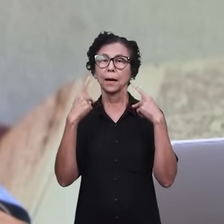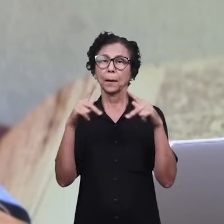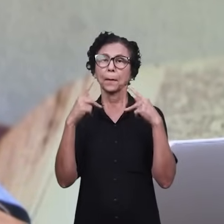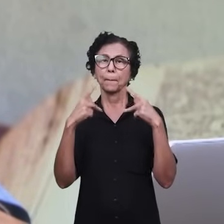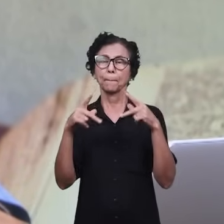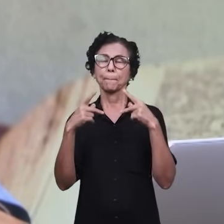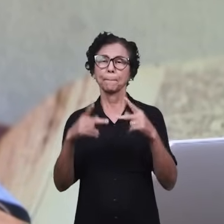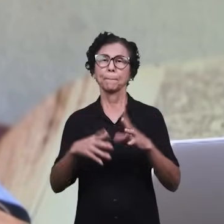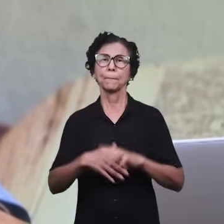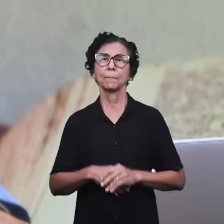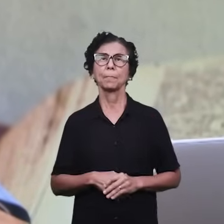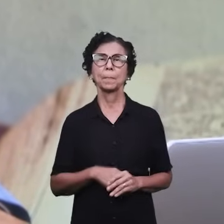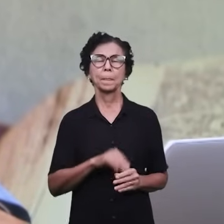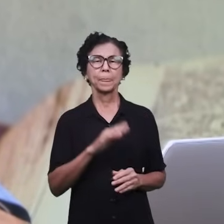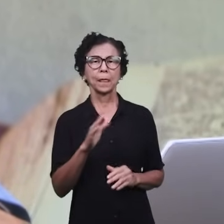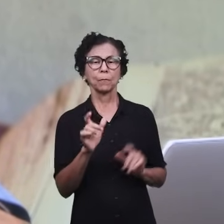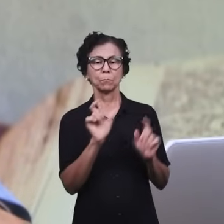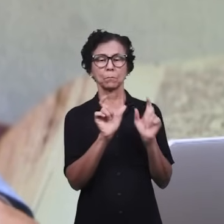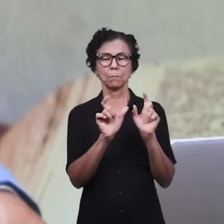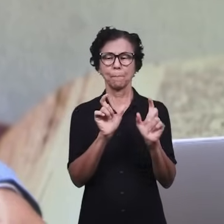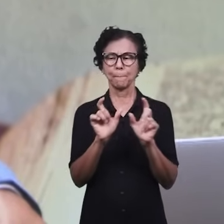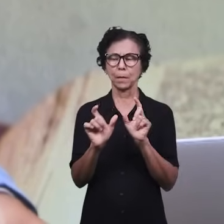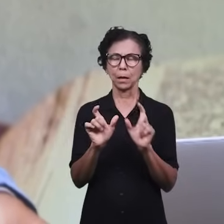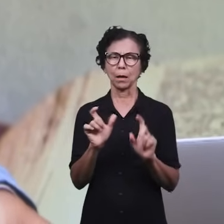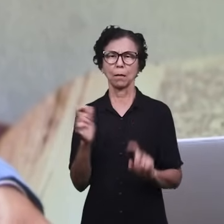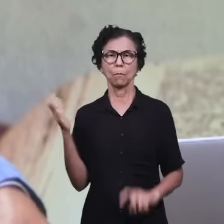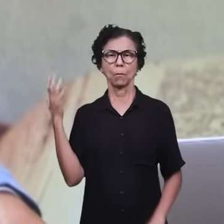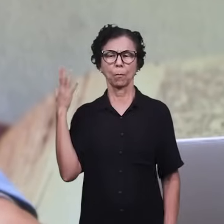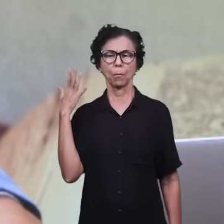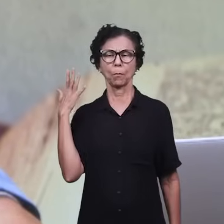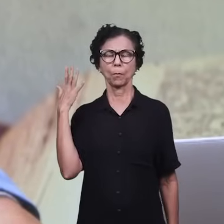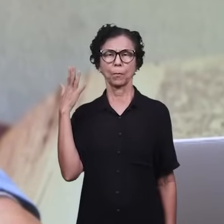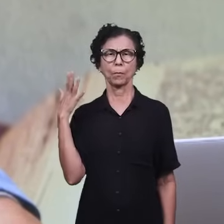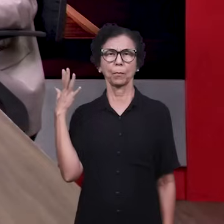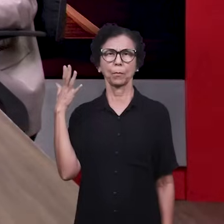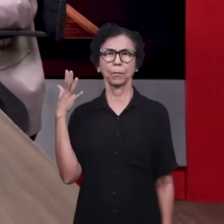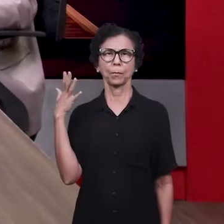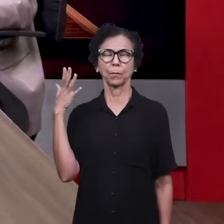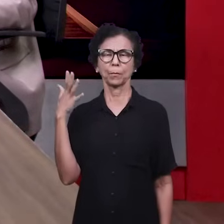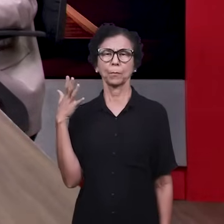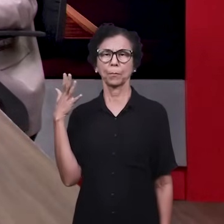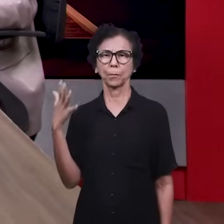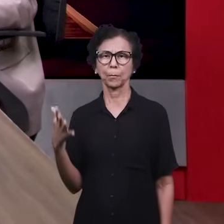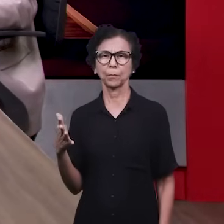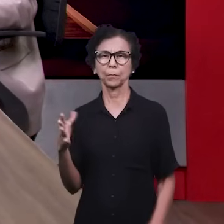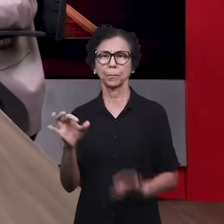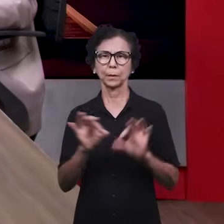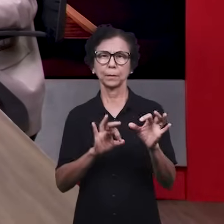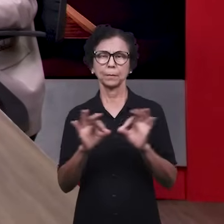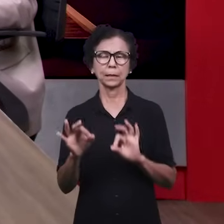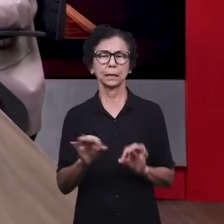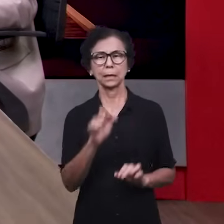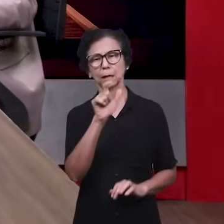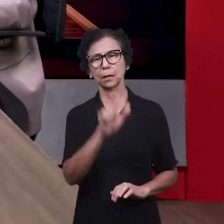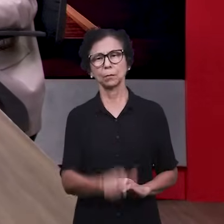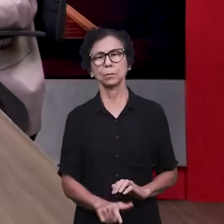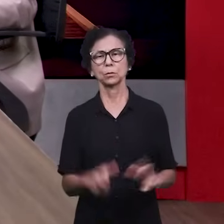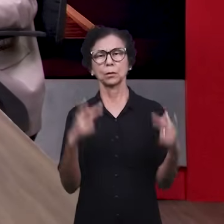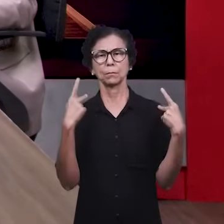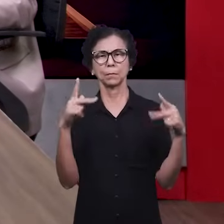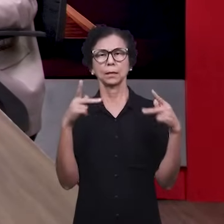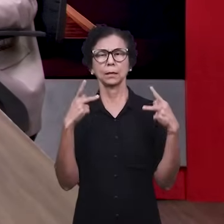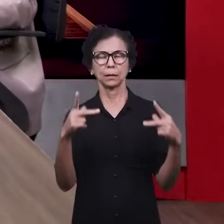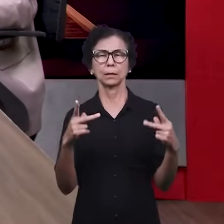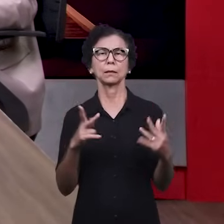Você vê que a retórica aqui, a questão da palavra... A retórica era fundamental. Já era fundamental. Então, eles queriam preparar pessoas para ser pregadores, os sacerdotes,